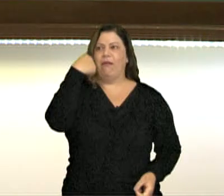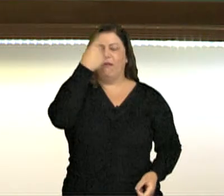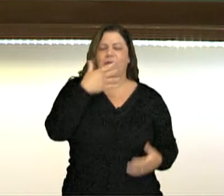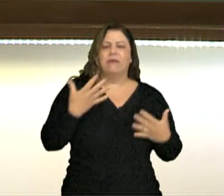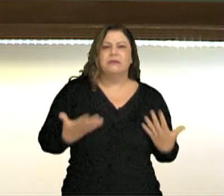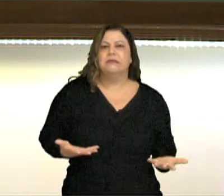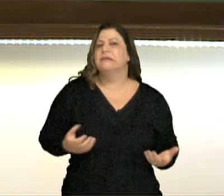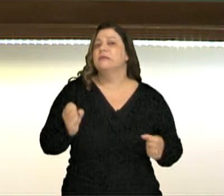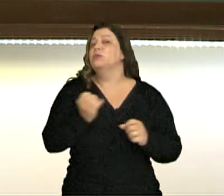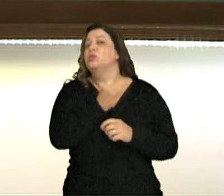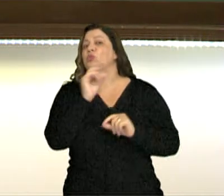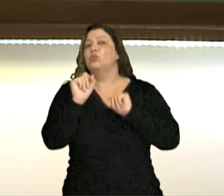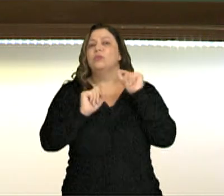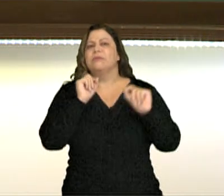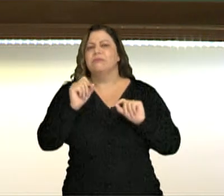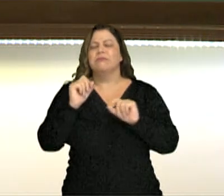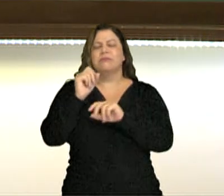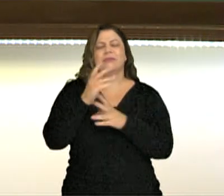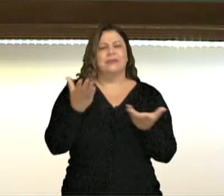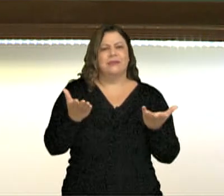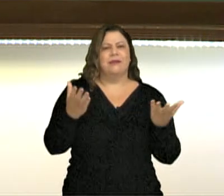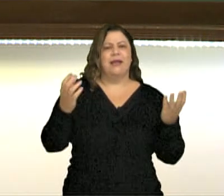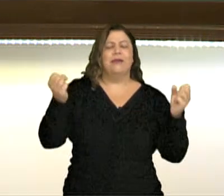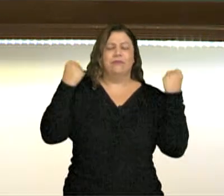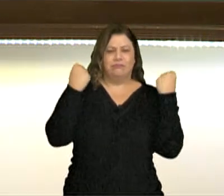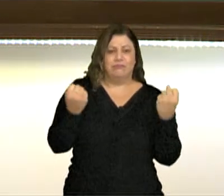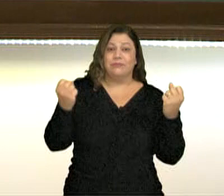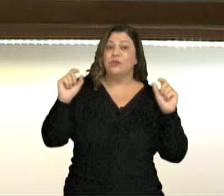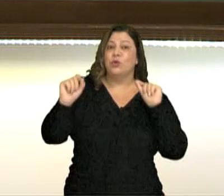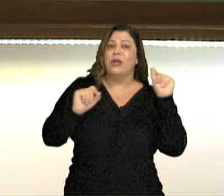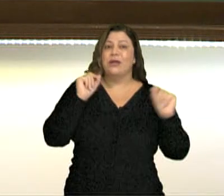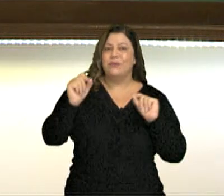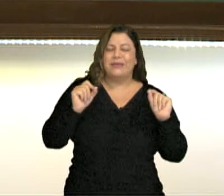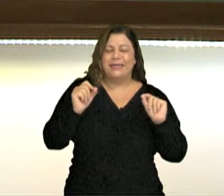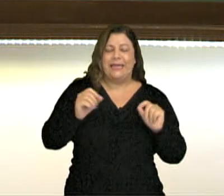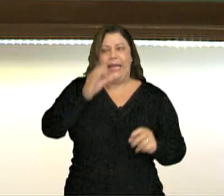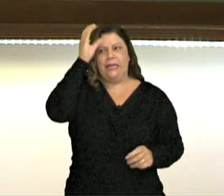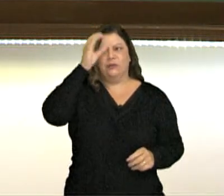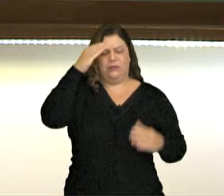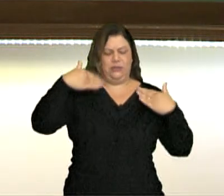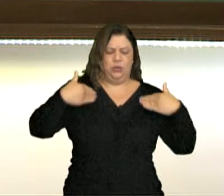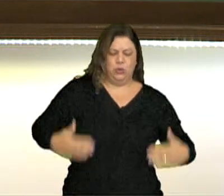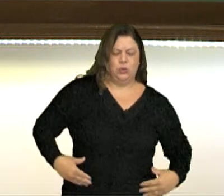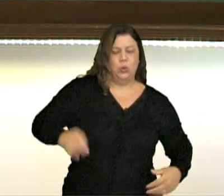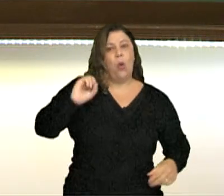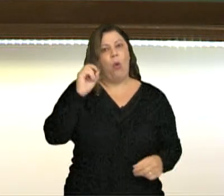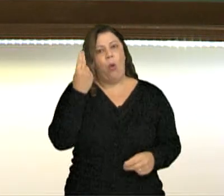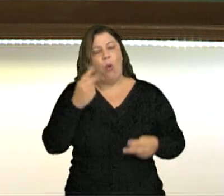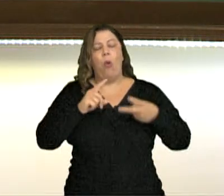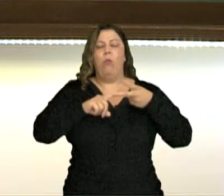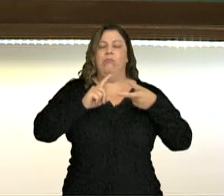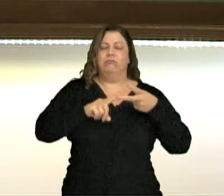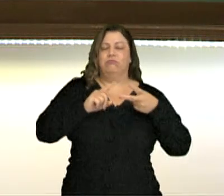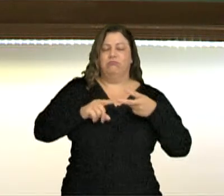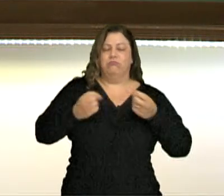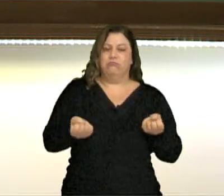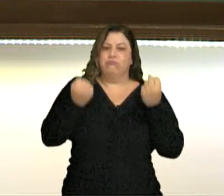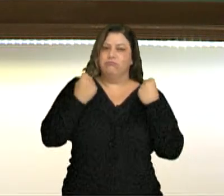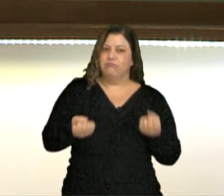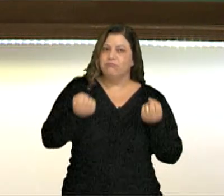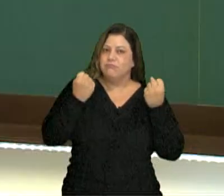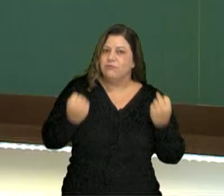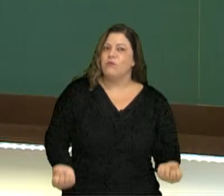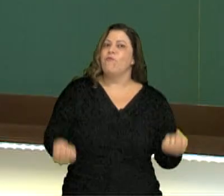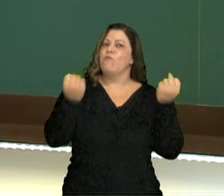ginásio? Será que quando vocês fizeram essa atividade, era conscientização corporal ou era condicionamento físico?